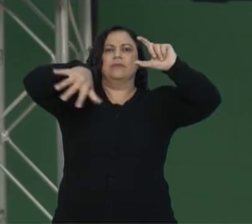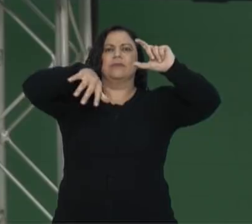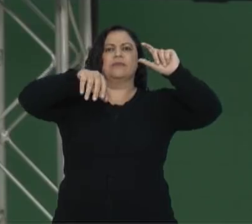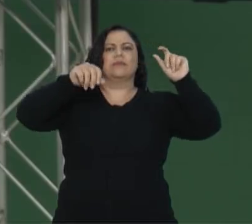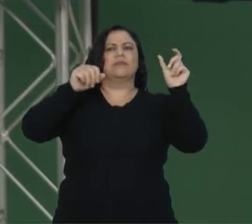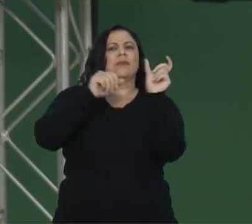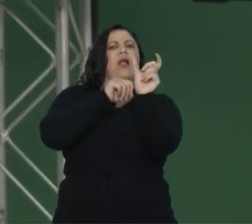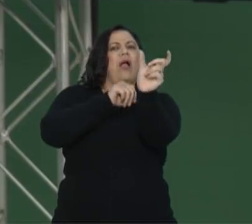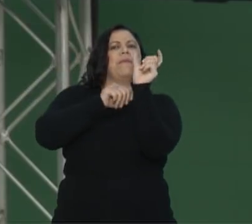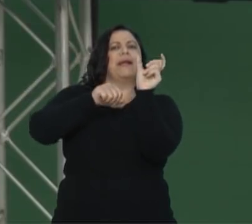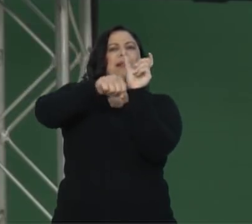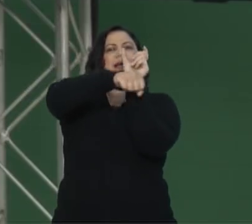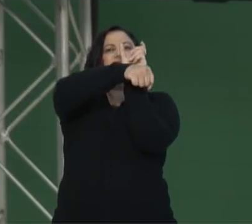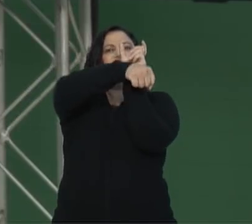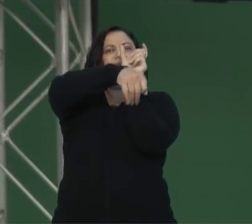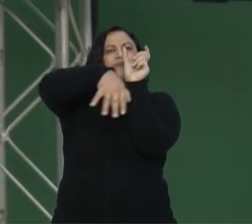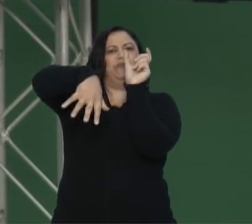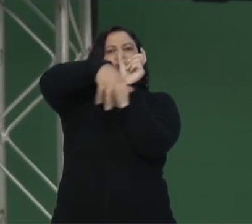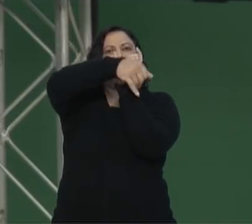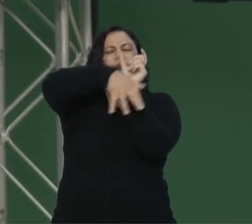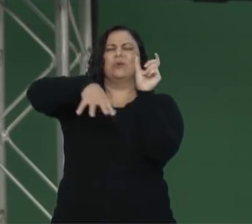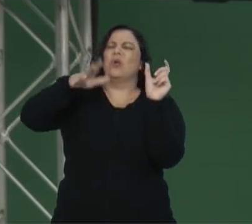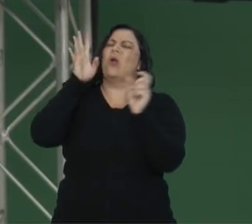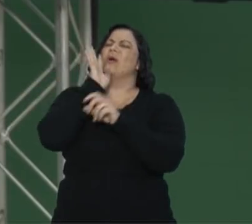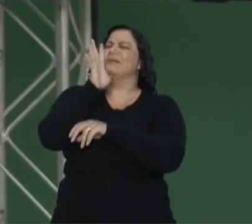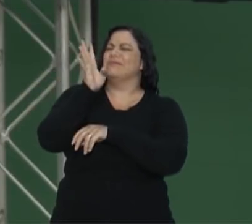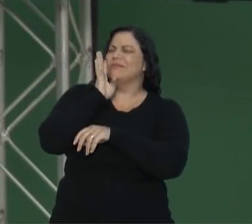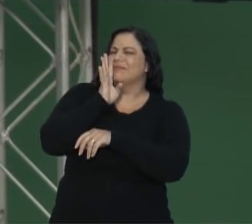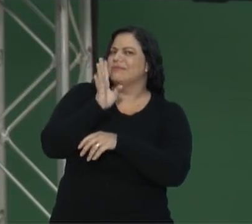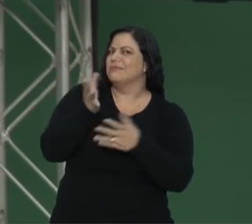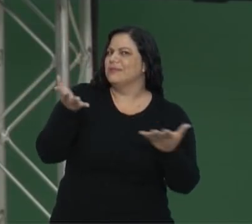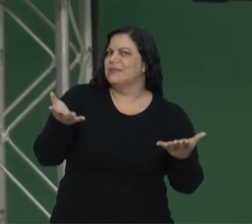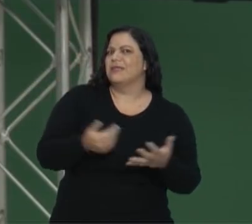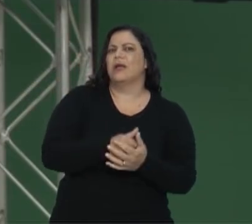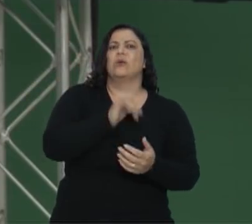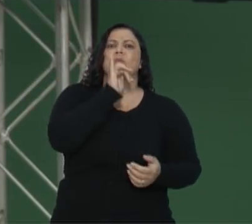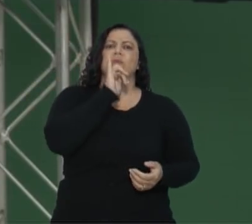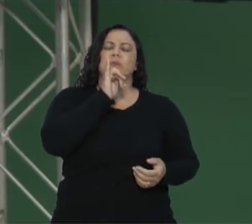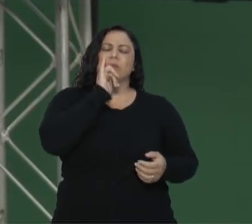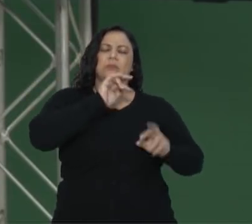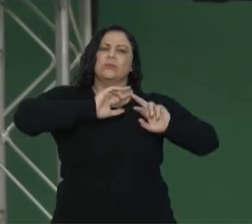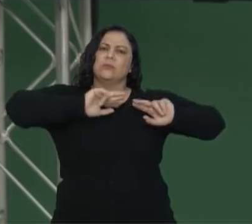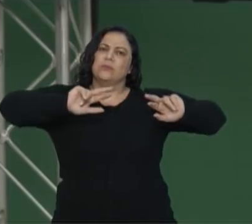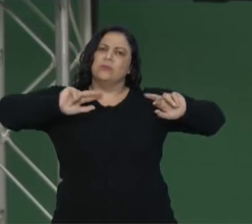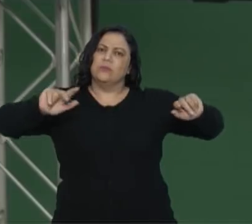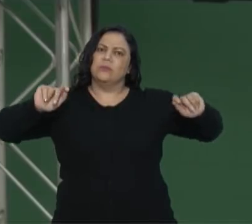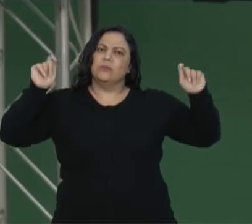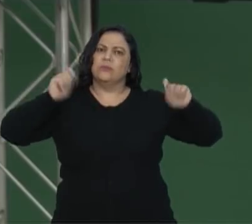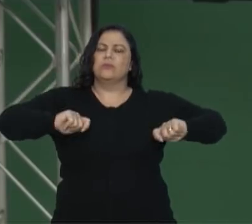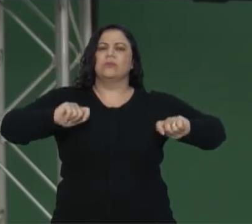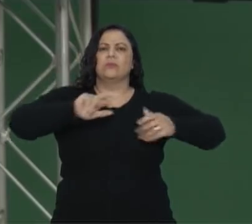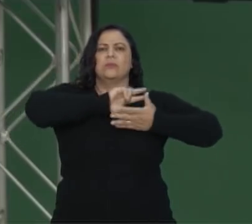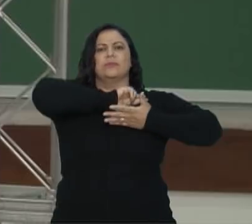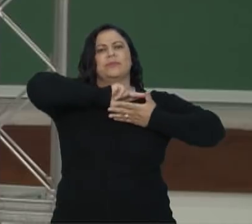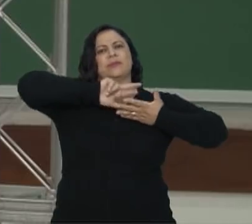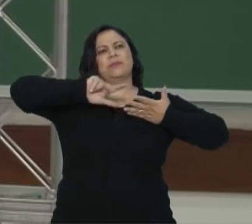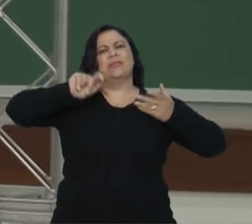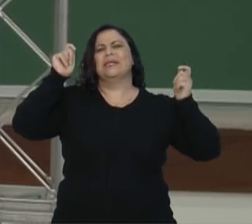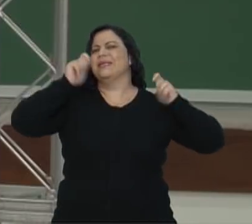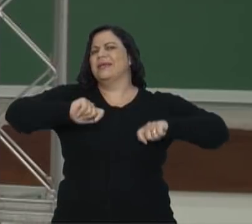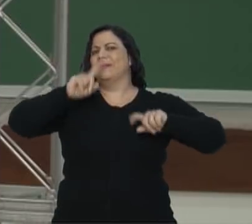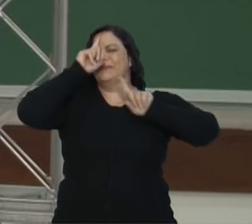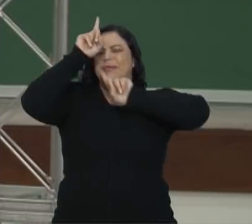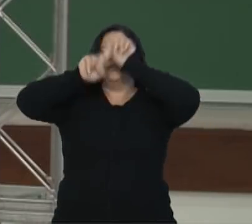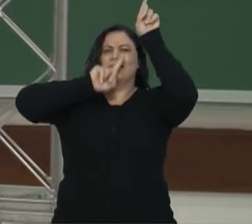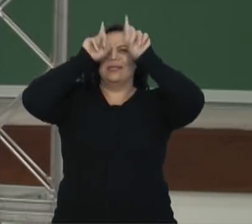até a conta de quantas vezes a gente viu um exemplo de mapa conceitual. Lembra que a ideia dele, a função